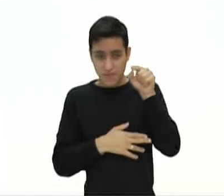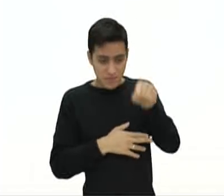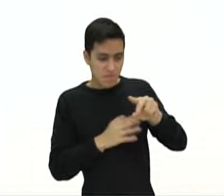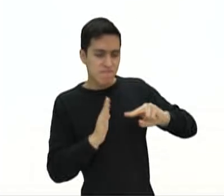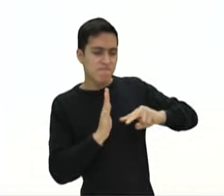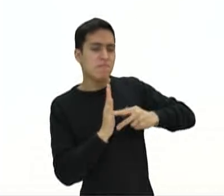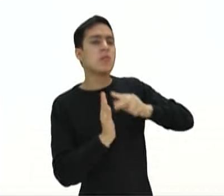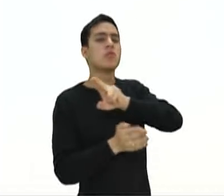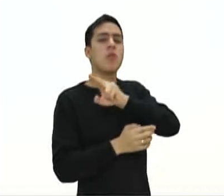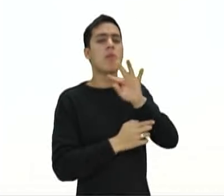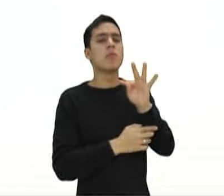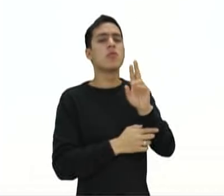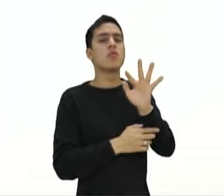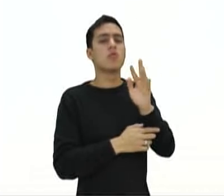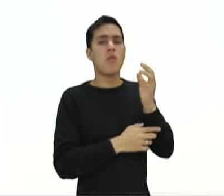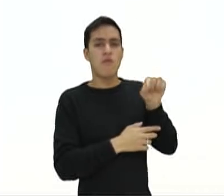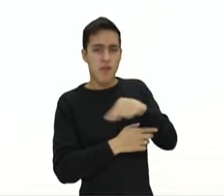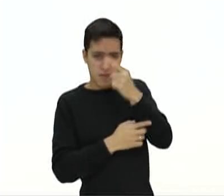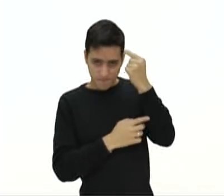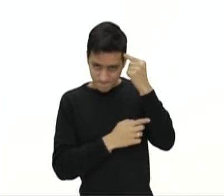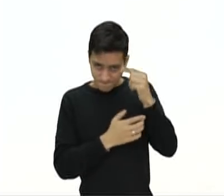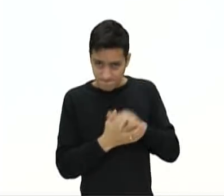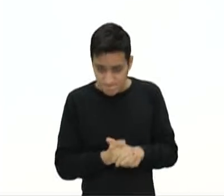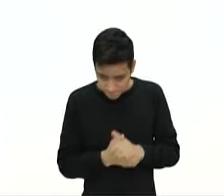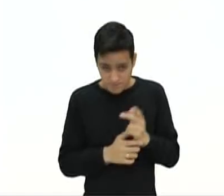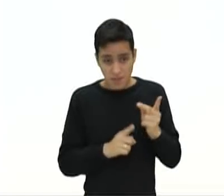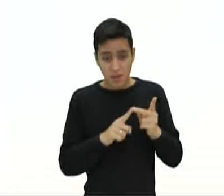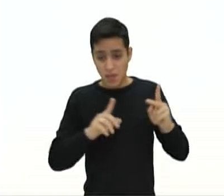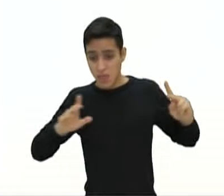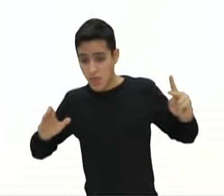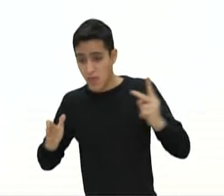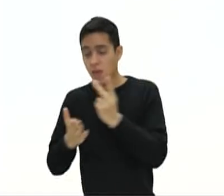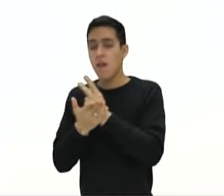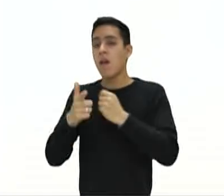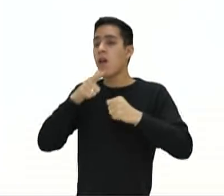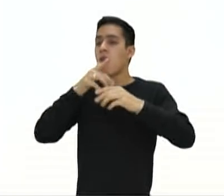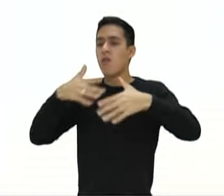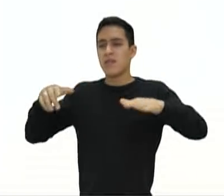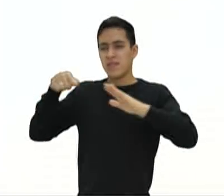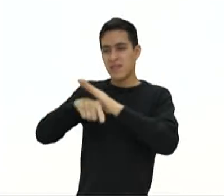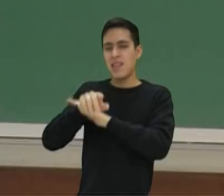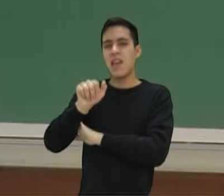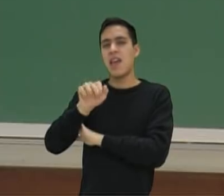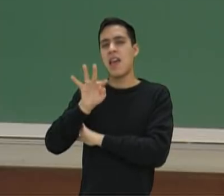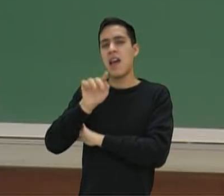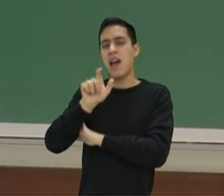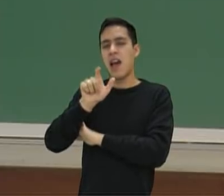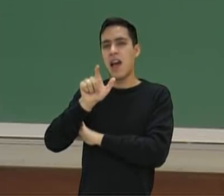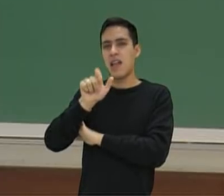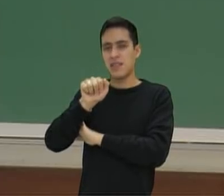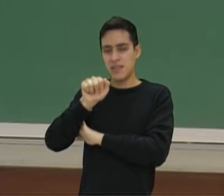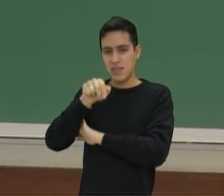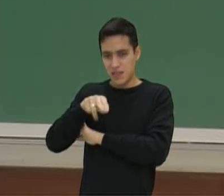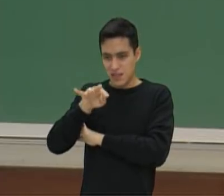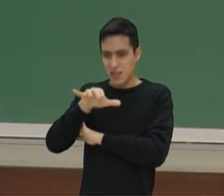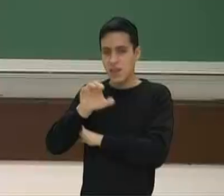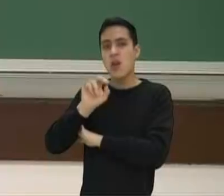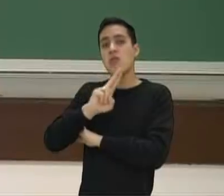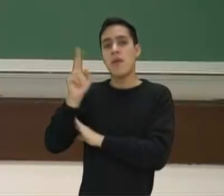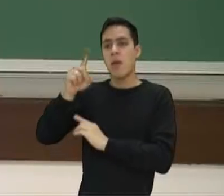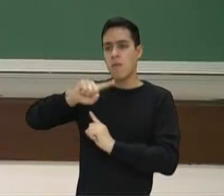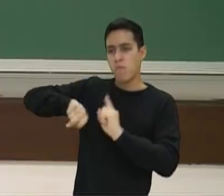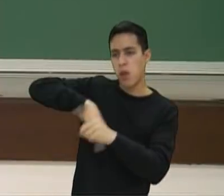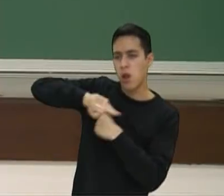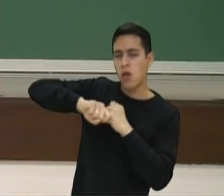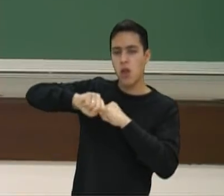tufão. Já quando ele acontece no Oceano Atlântico, o nome dele é furacão.